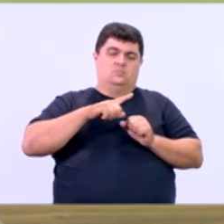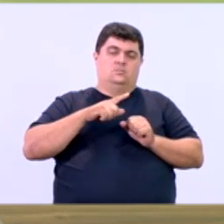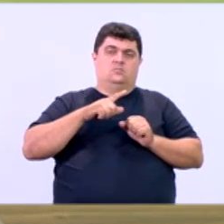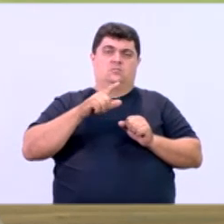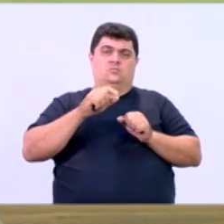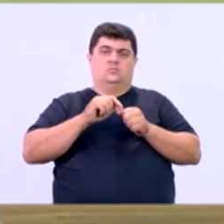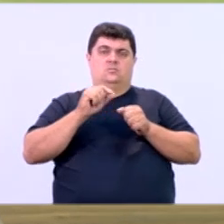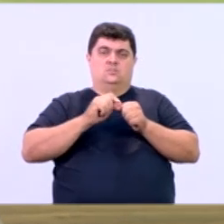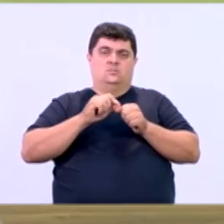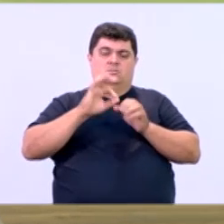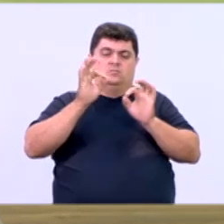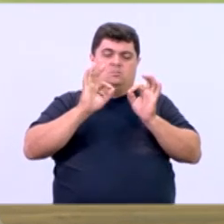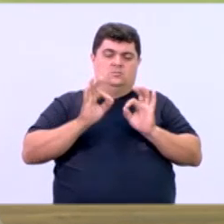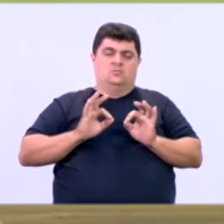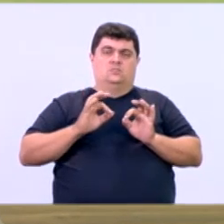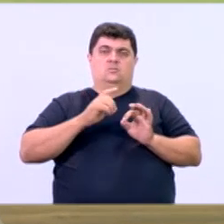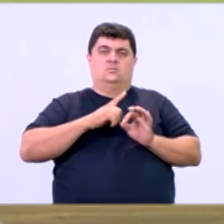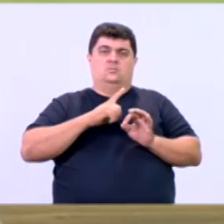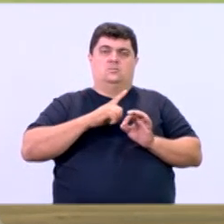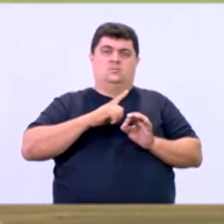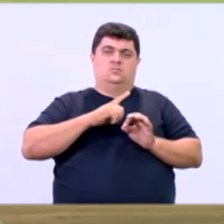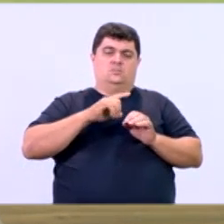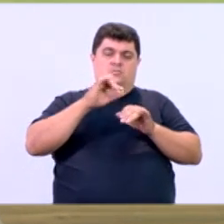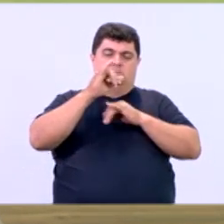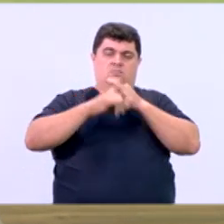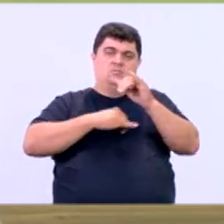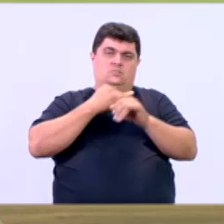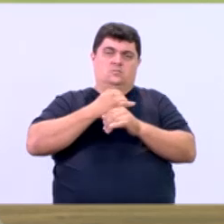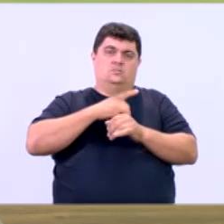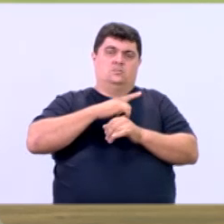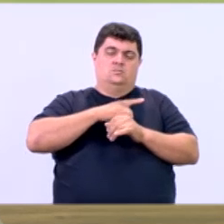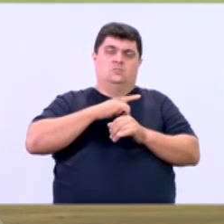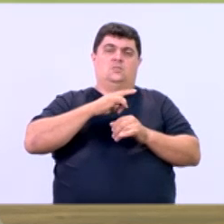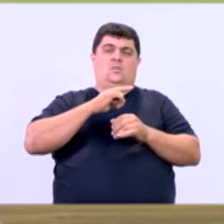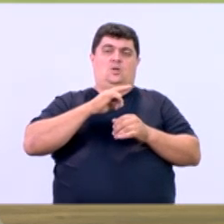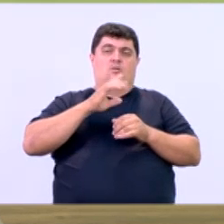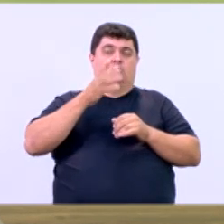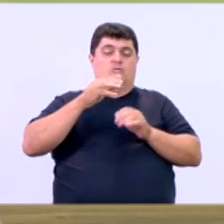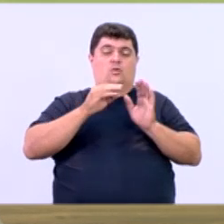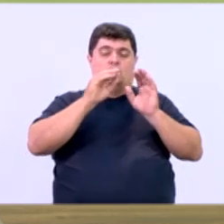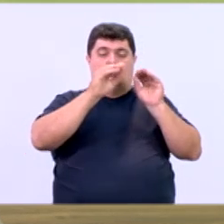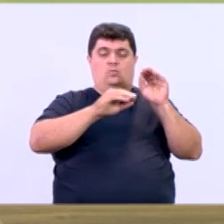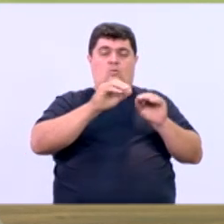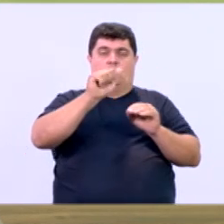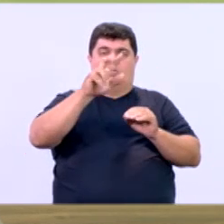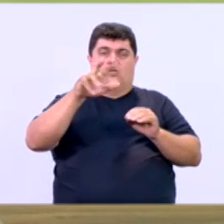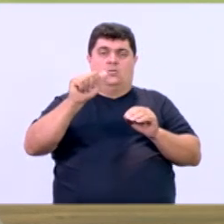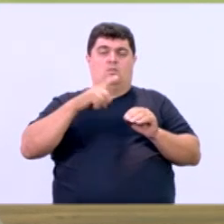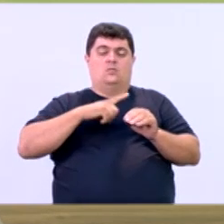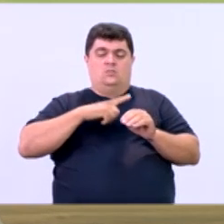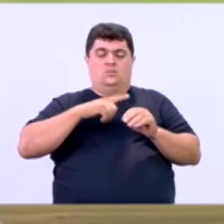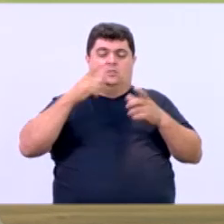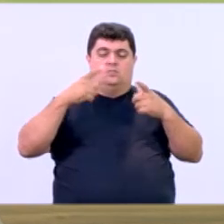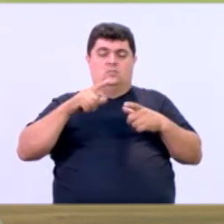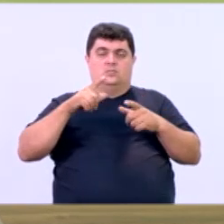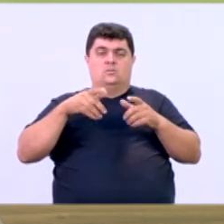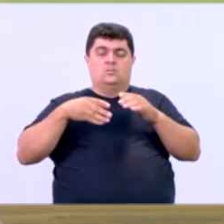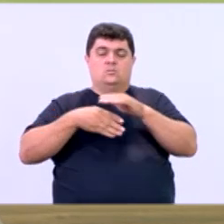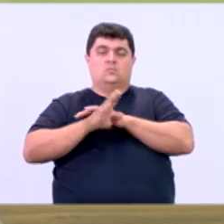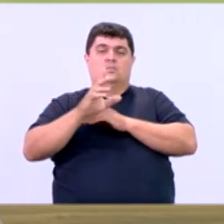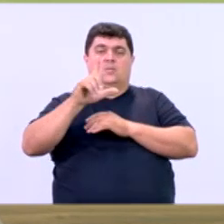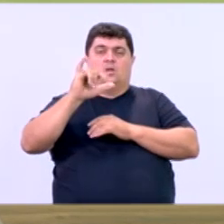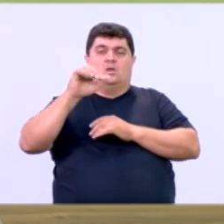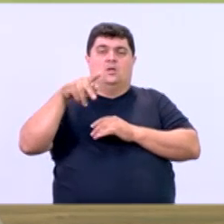possuem tutoriais, podem ser encontrados na internet. Nós disponibilizamos, tá, links, né, através do AVA